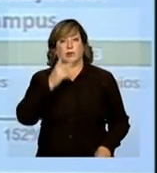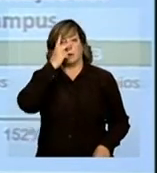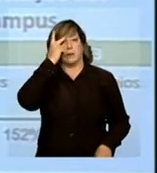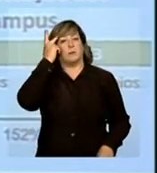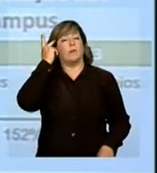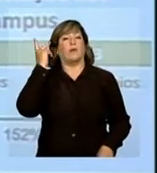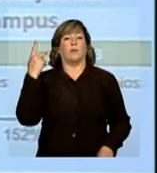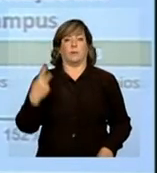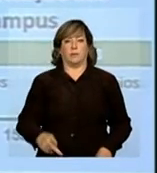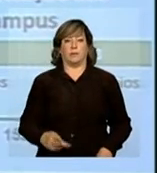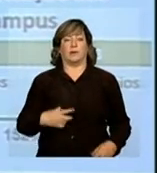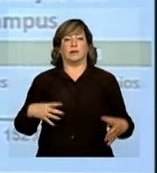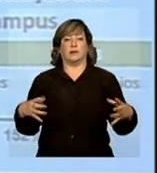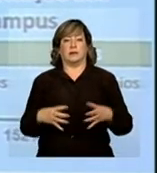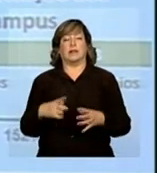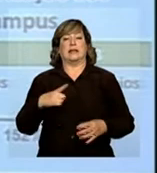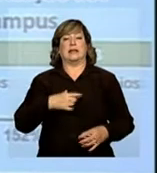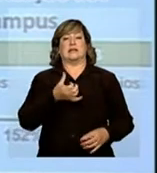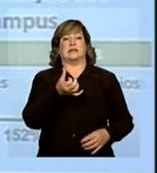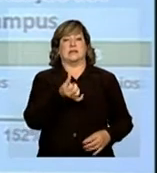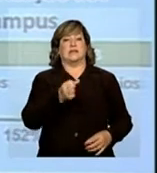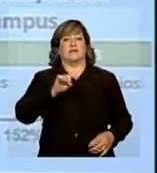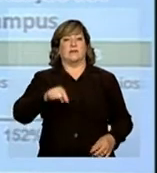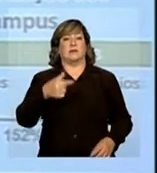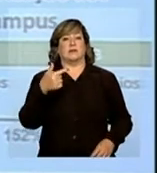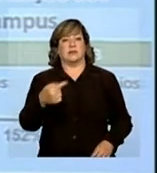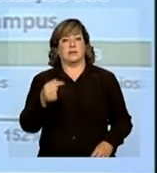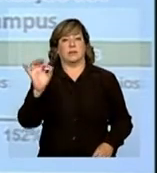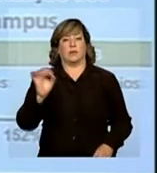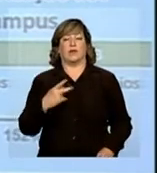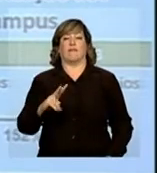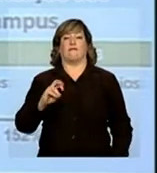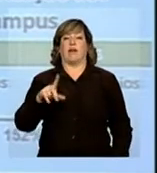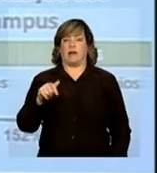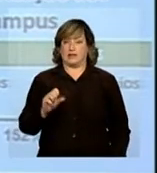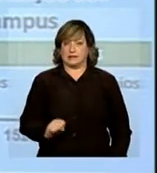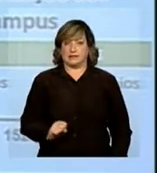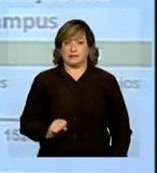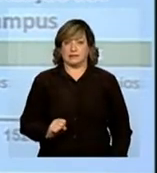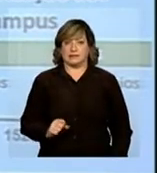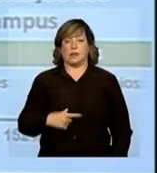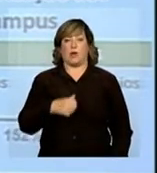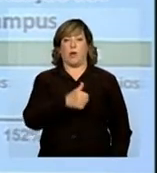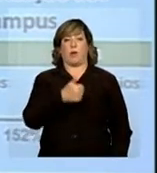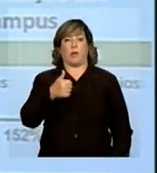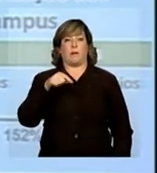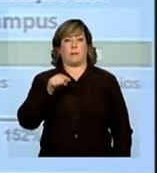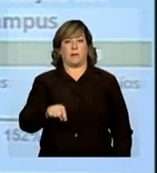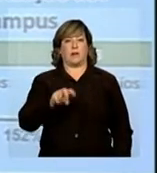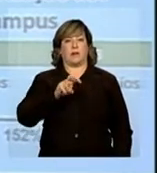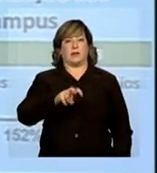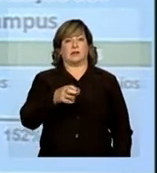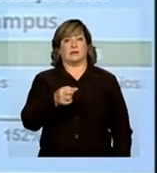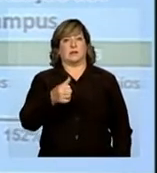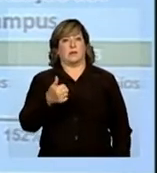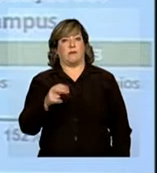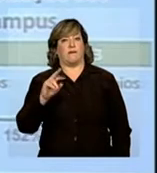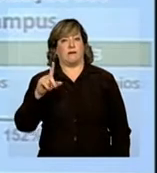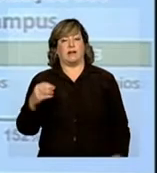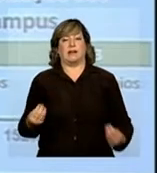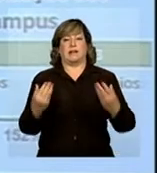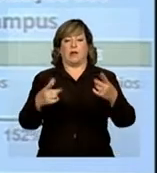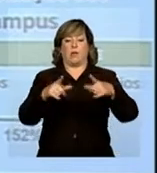população tem 6,7 por cento das vagas 11590 61 vagas